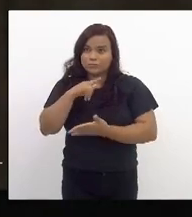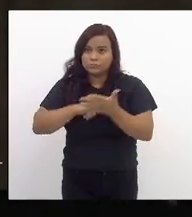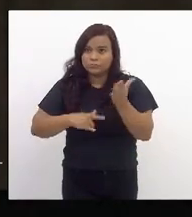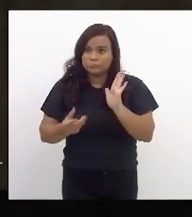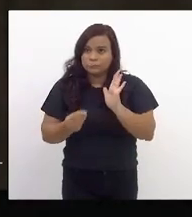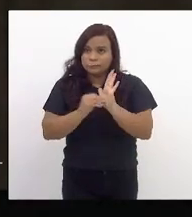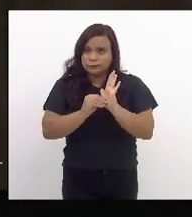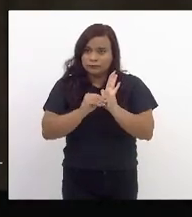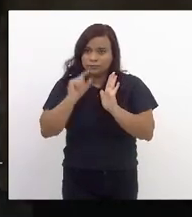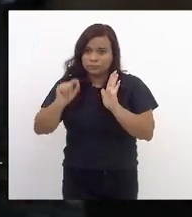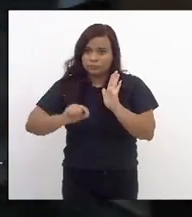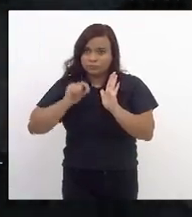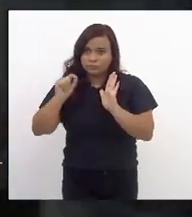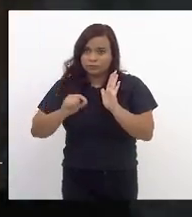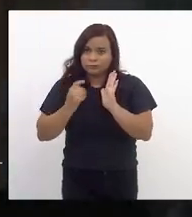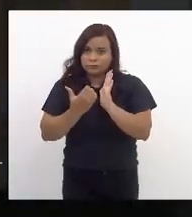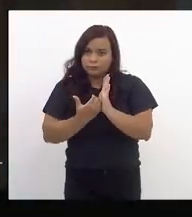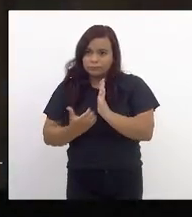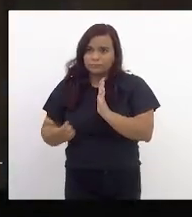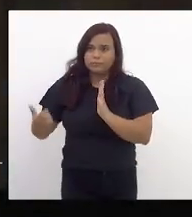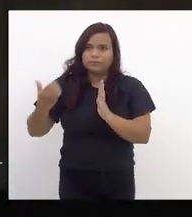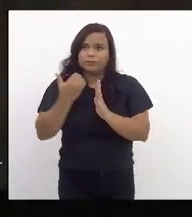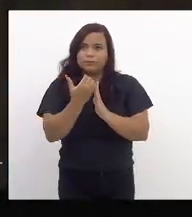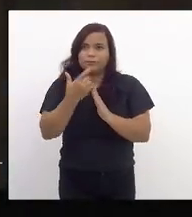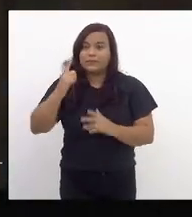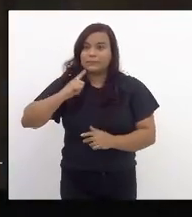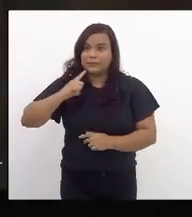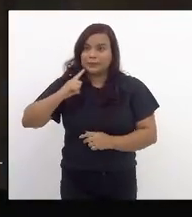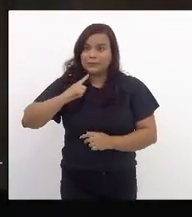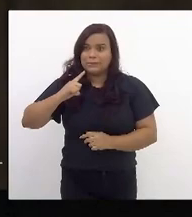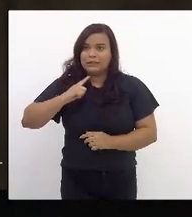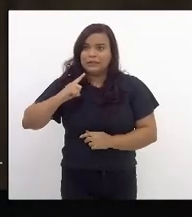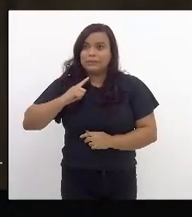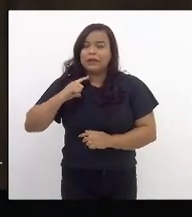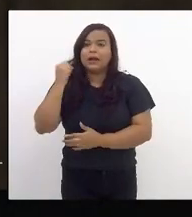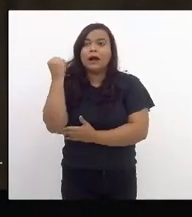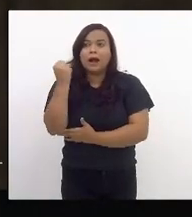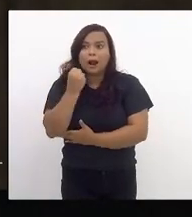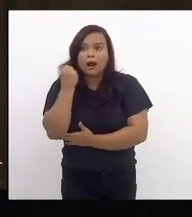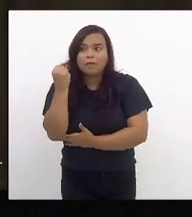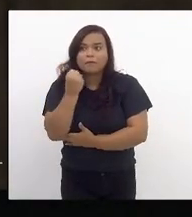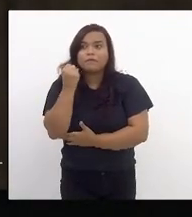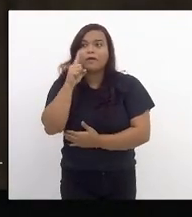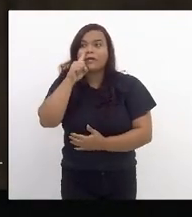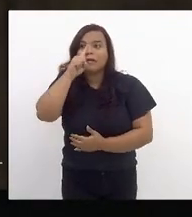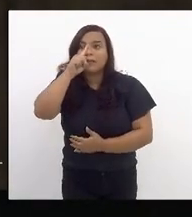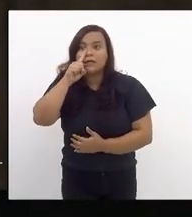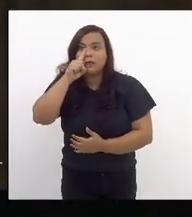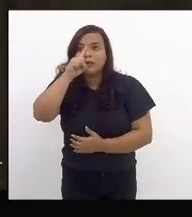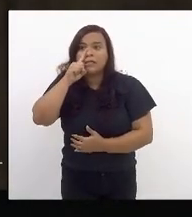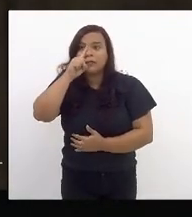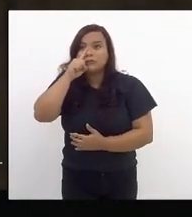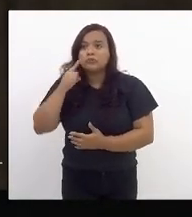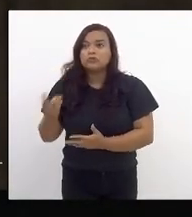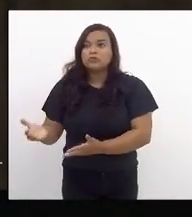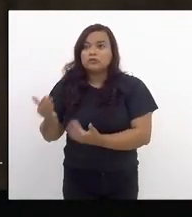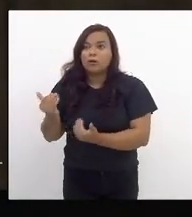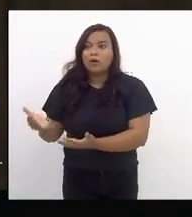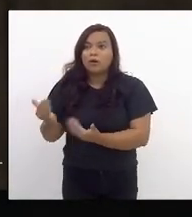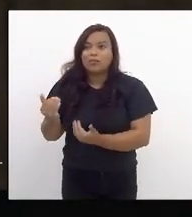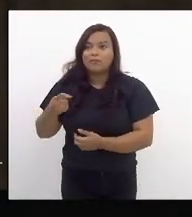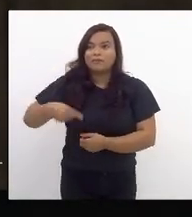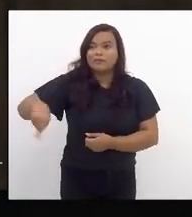documento. Além disso, apresenta grave e evidente risco aos